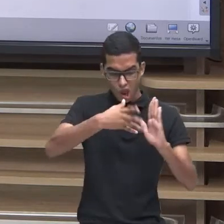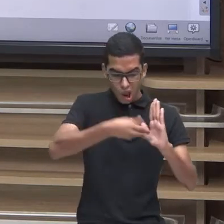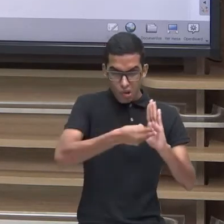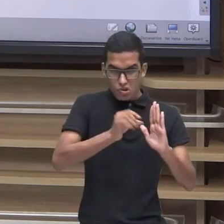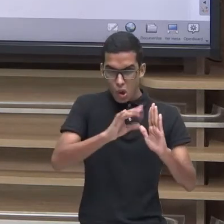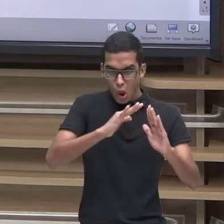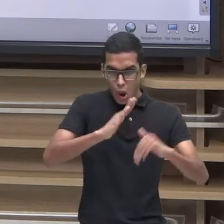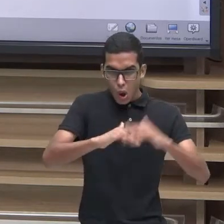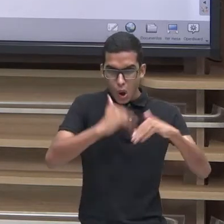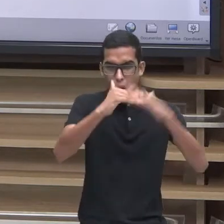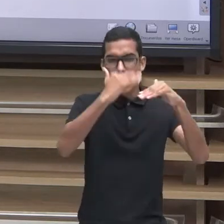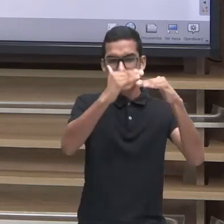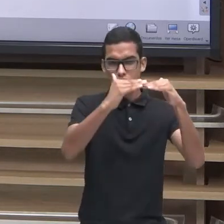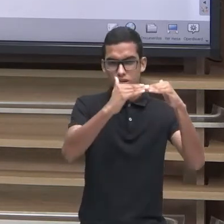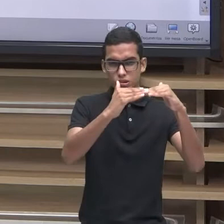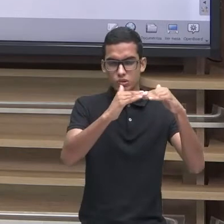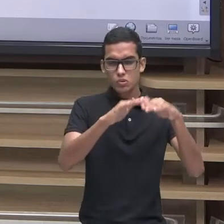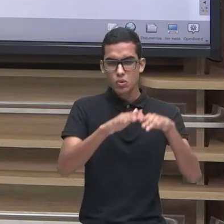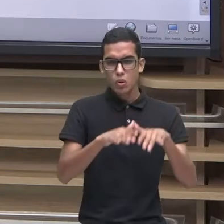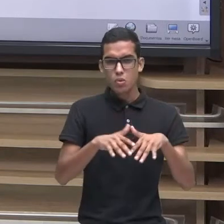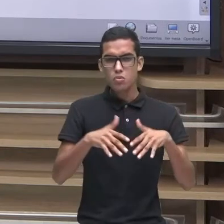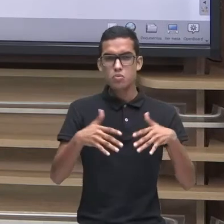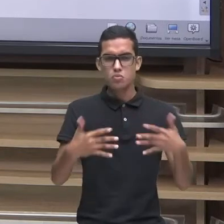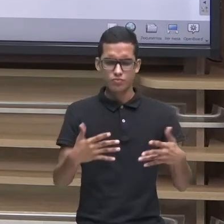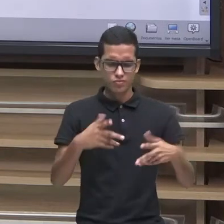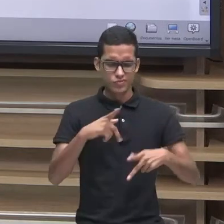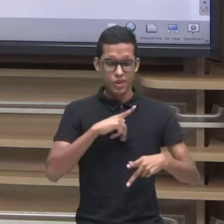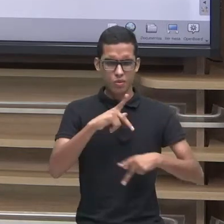desenvolver, receber concentração de pessoas,